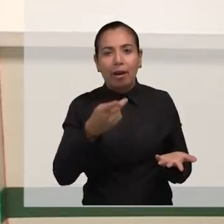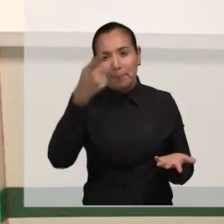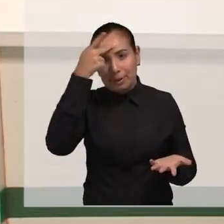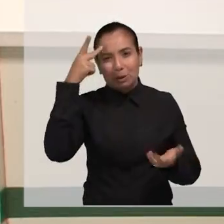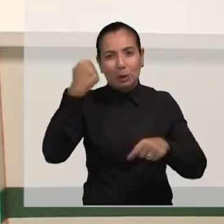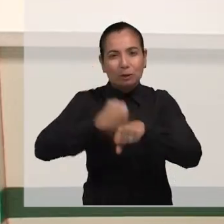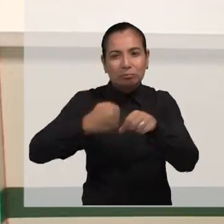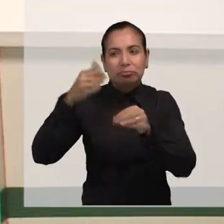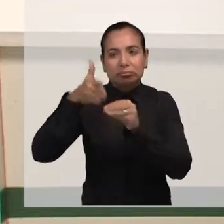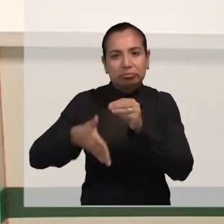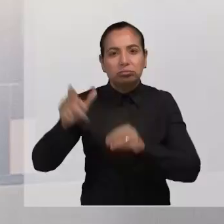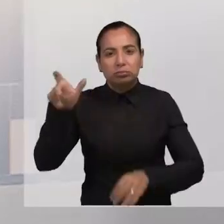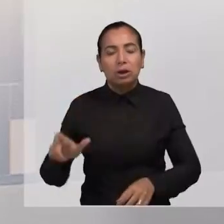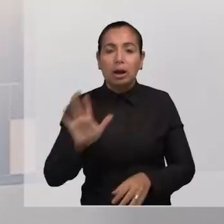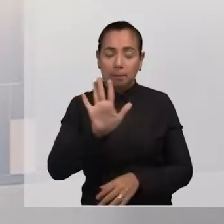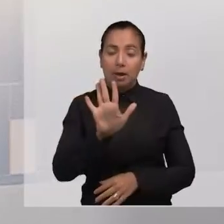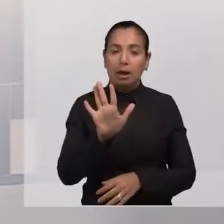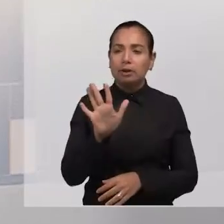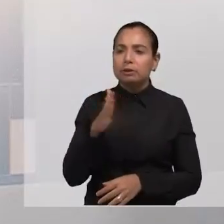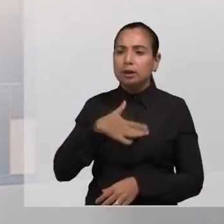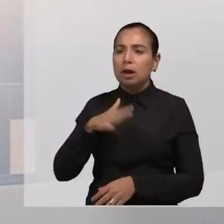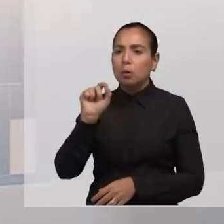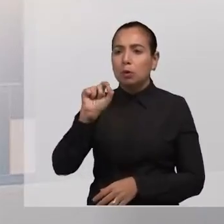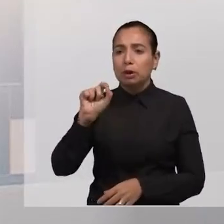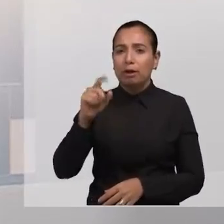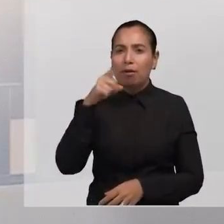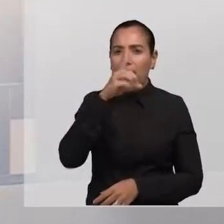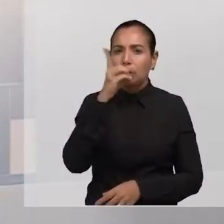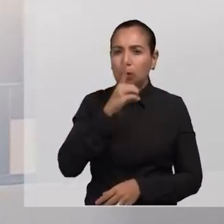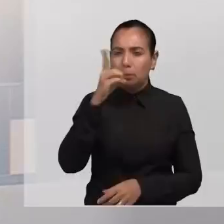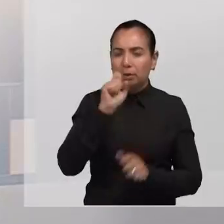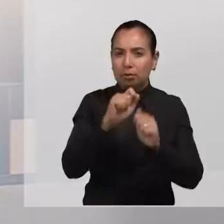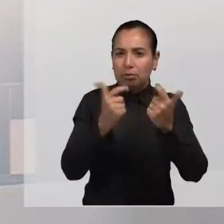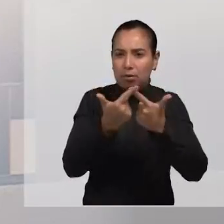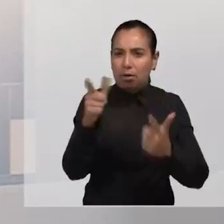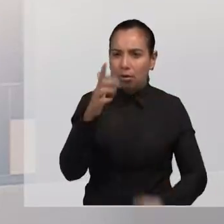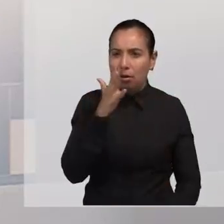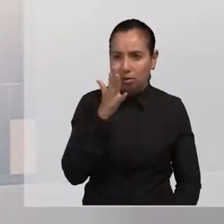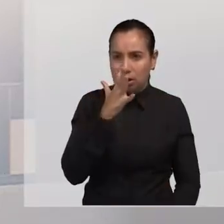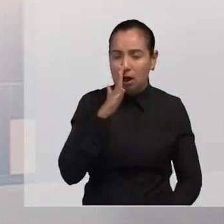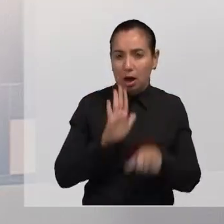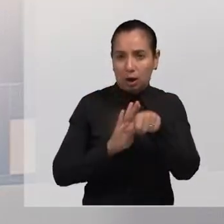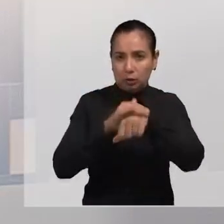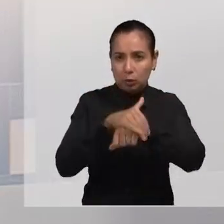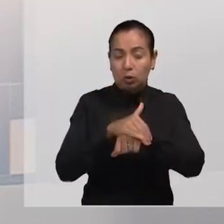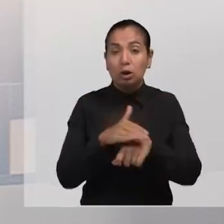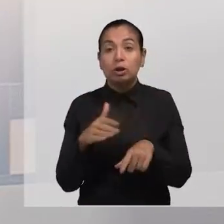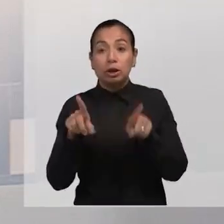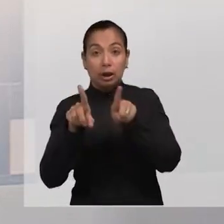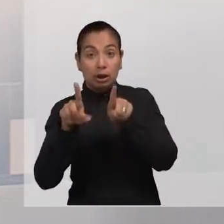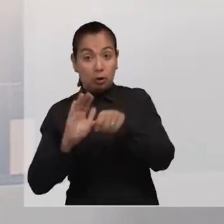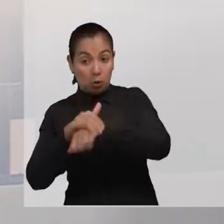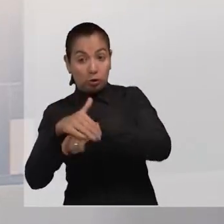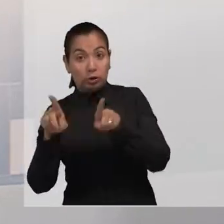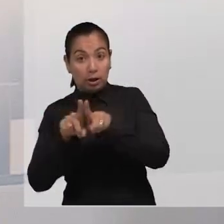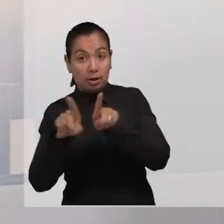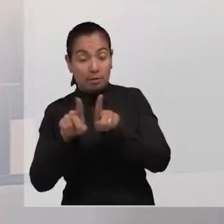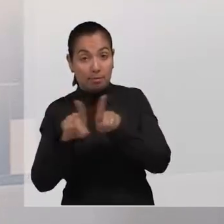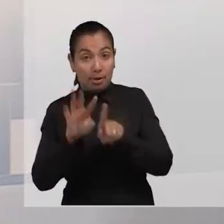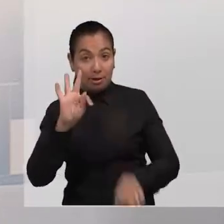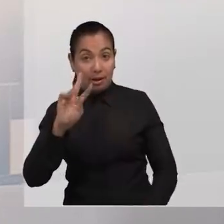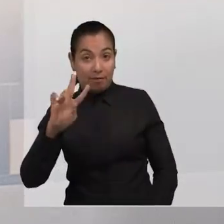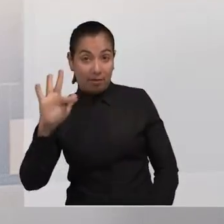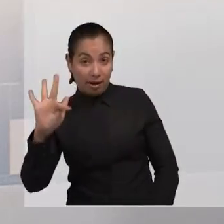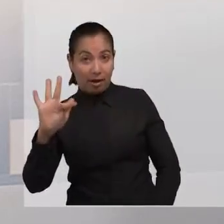contribuir, quando você nos assistir no domingo na Assembleia Legislativa, na TV da Assembleia Legislativa, e à noite na TV Fortaleza da